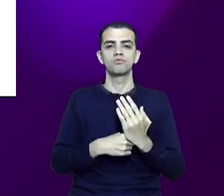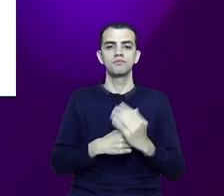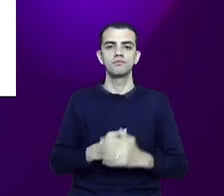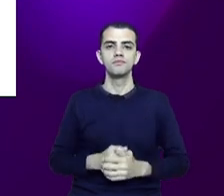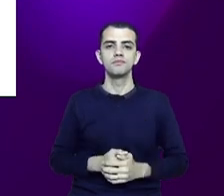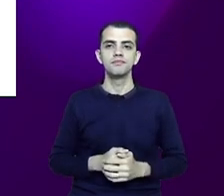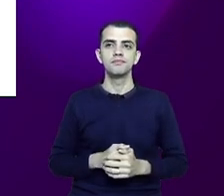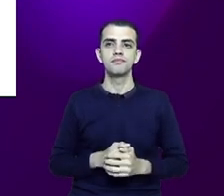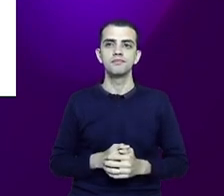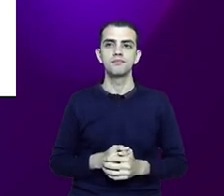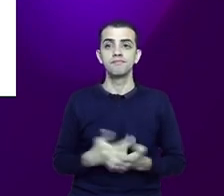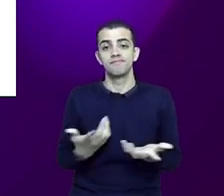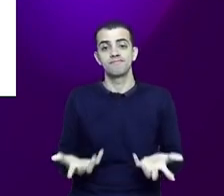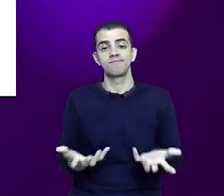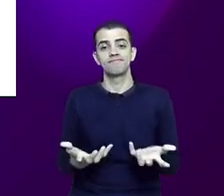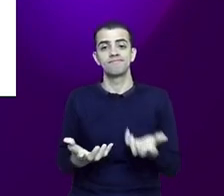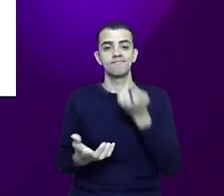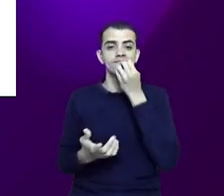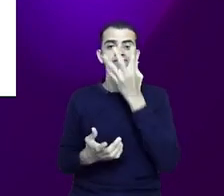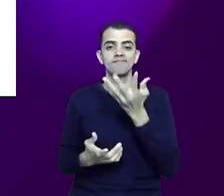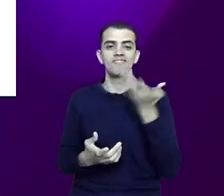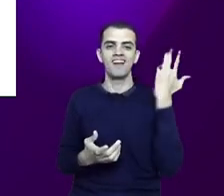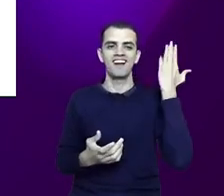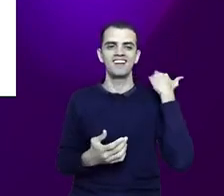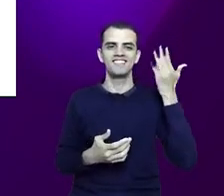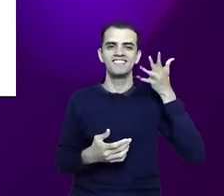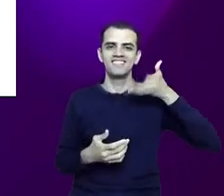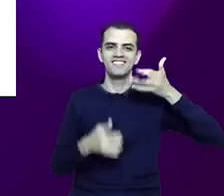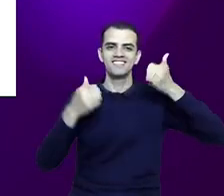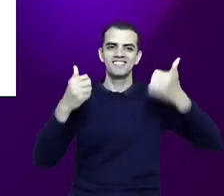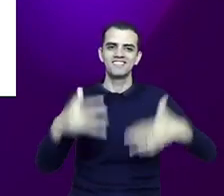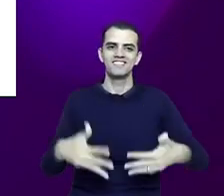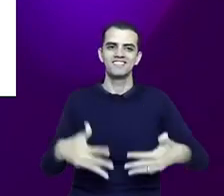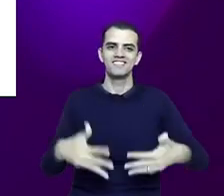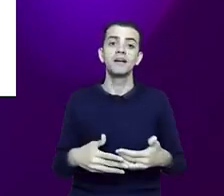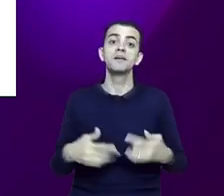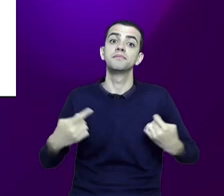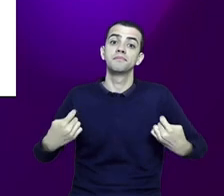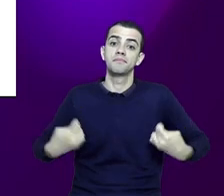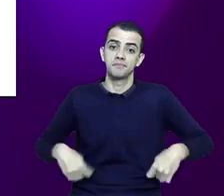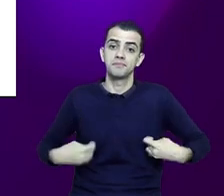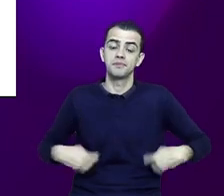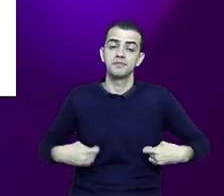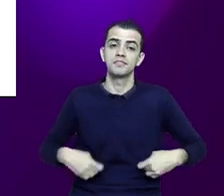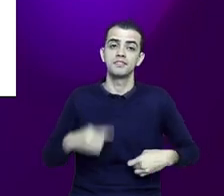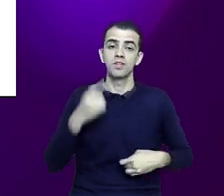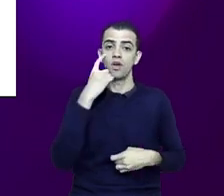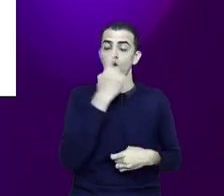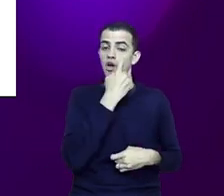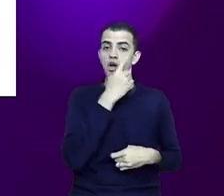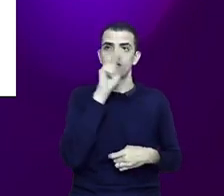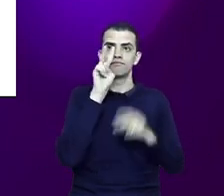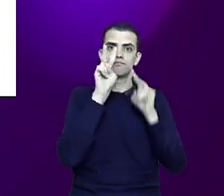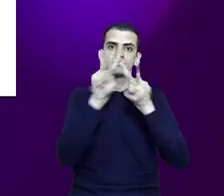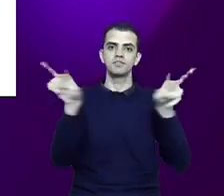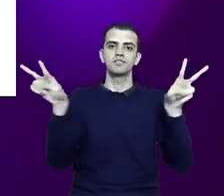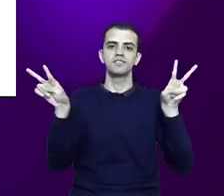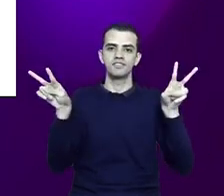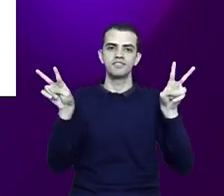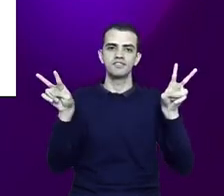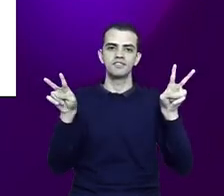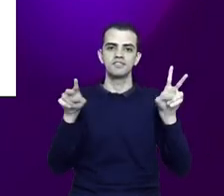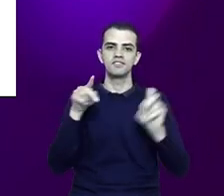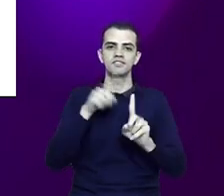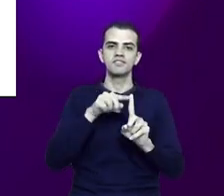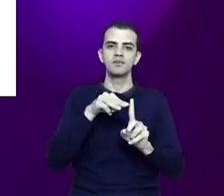Bom, como foi dito, há necessidade da utilização de um óculos, né, específico. Aqui está o nosso